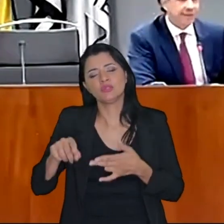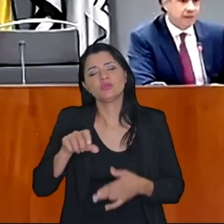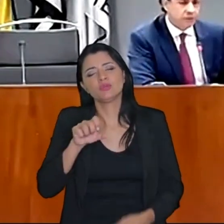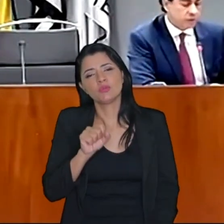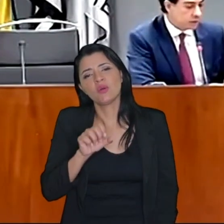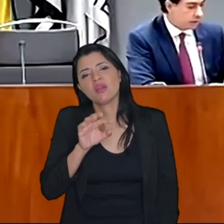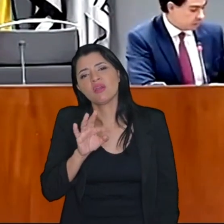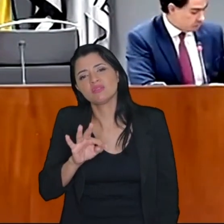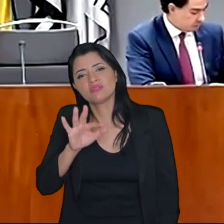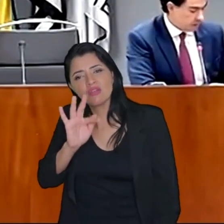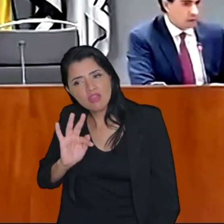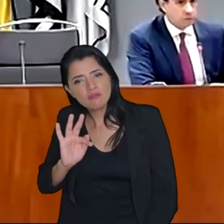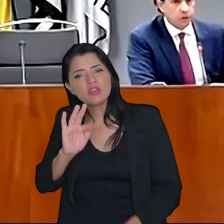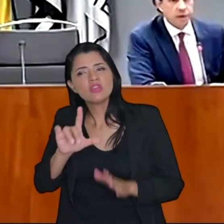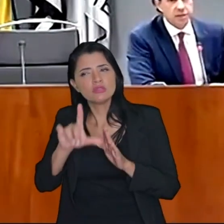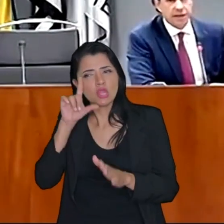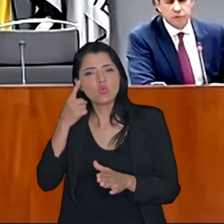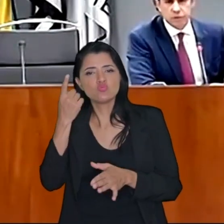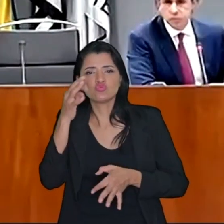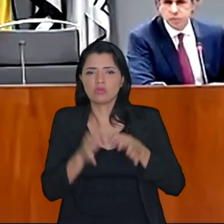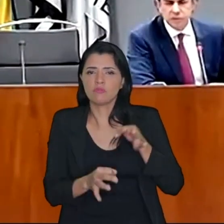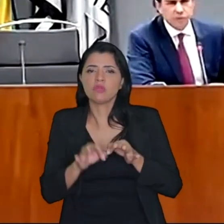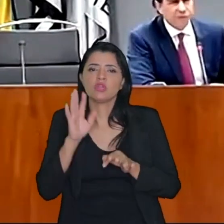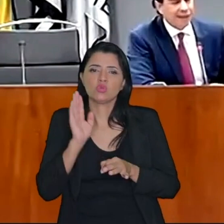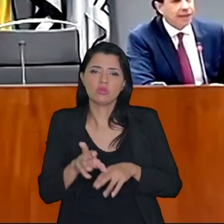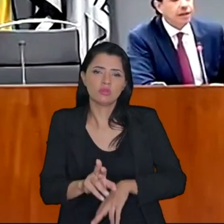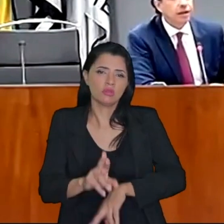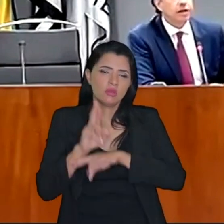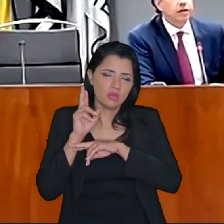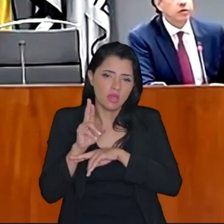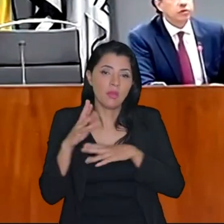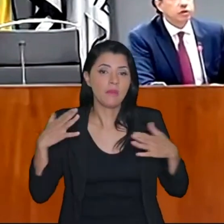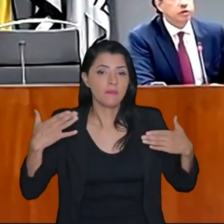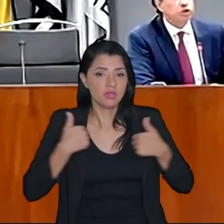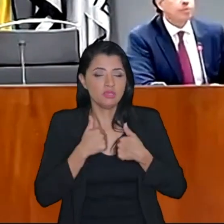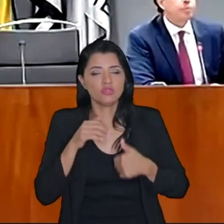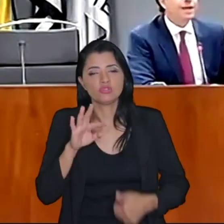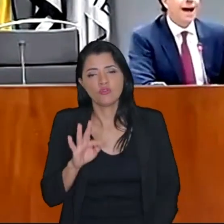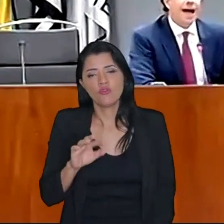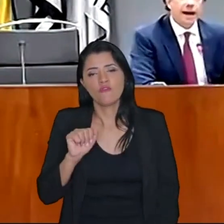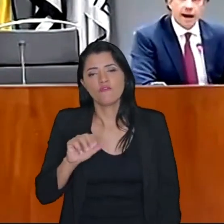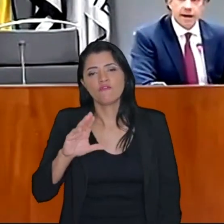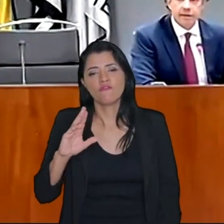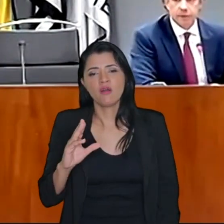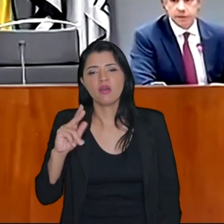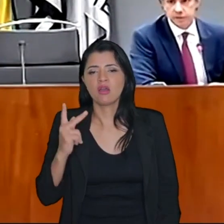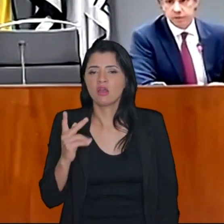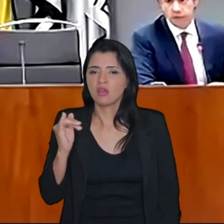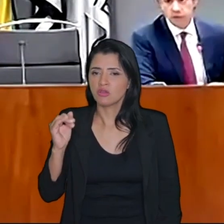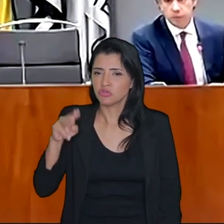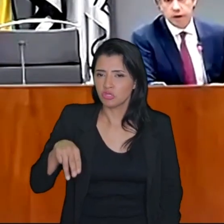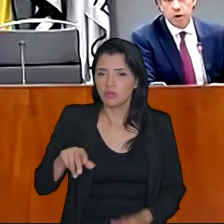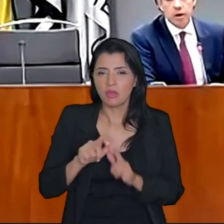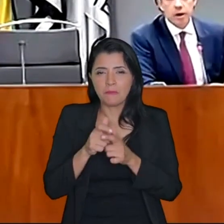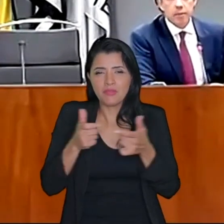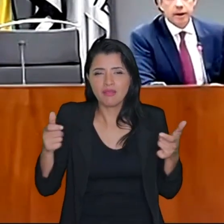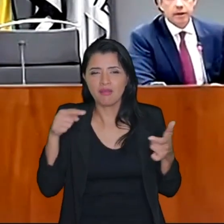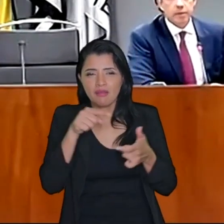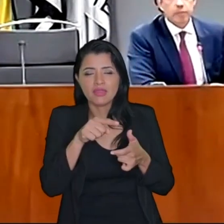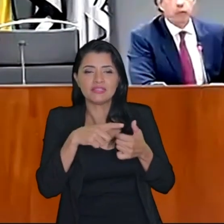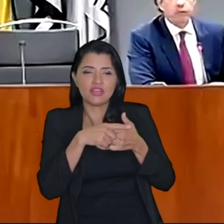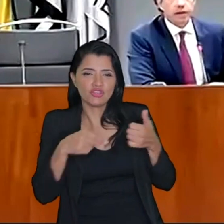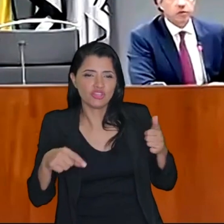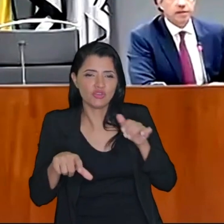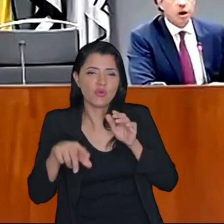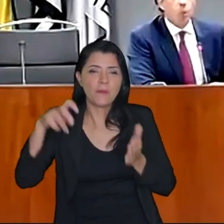um precedente, salvo engano, também de relatoria do ministro Fachin, no sentido de ampliar a interpretação desse tipo penal para